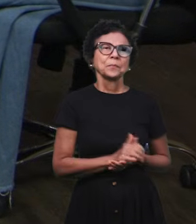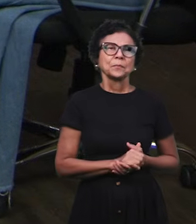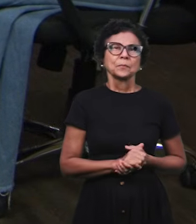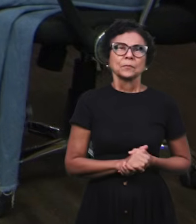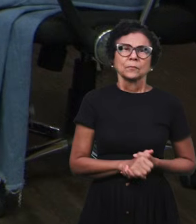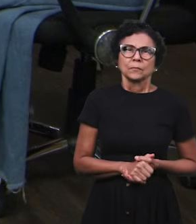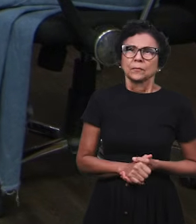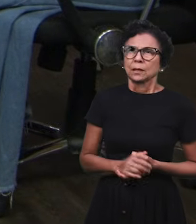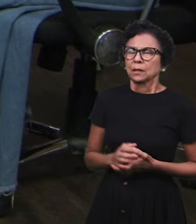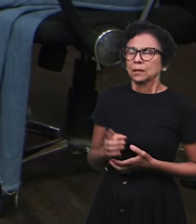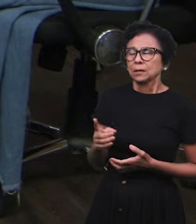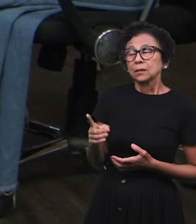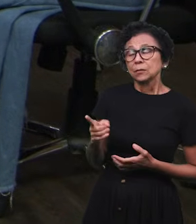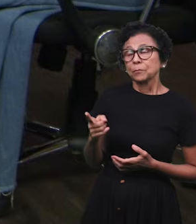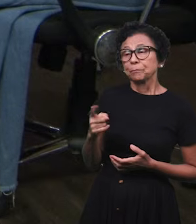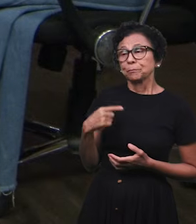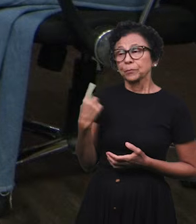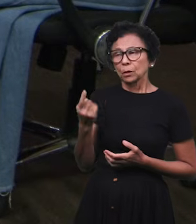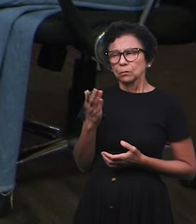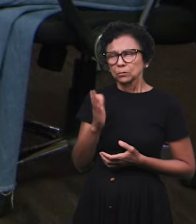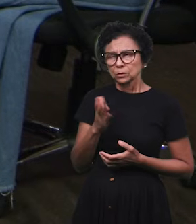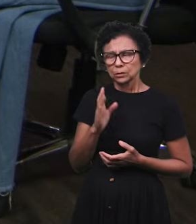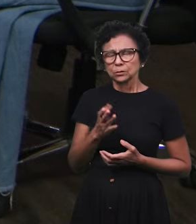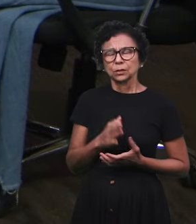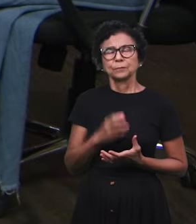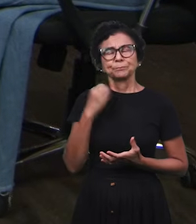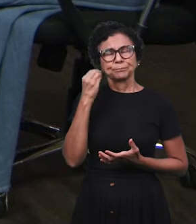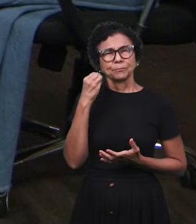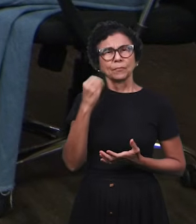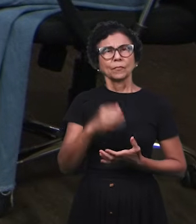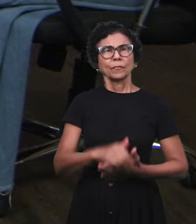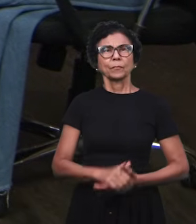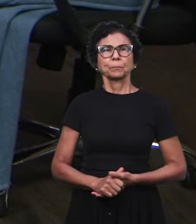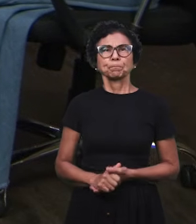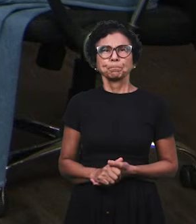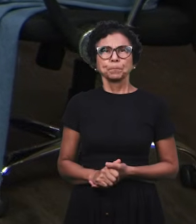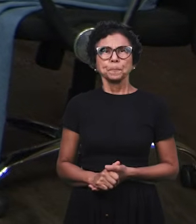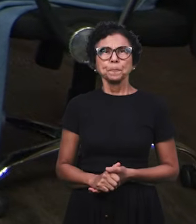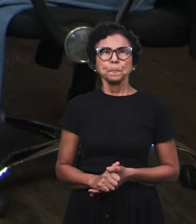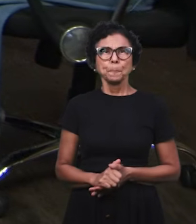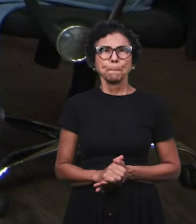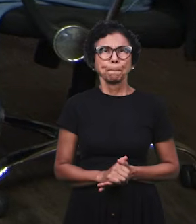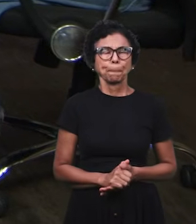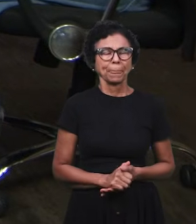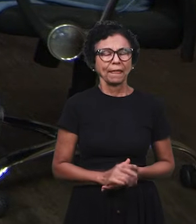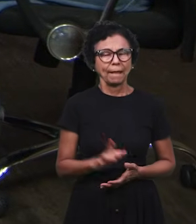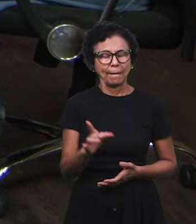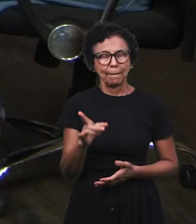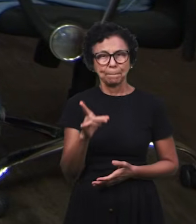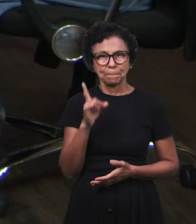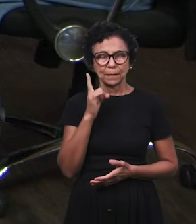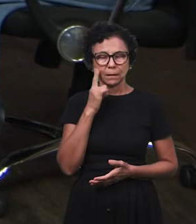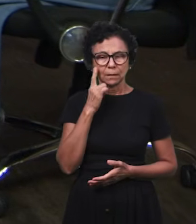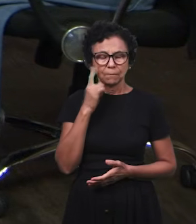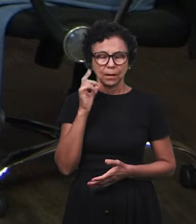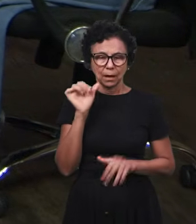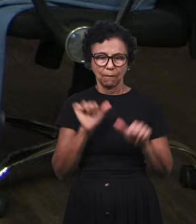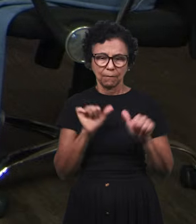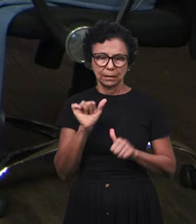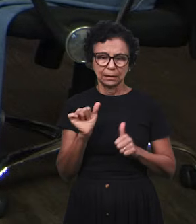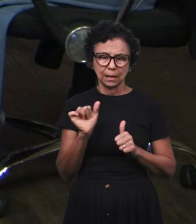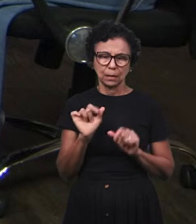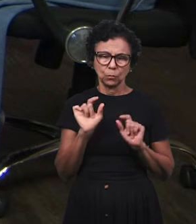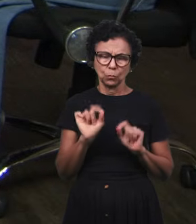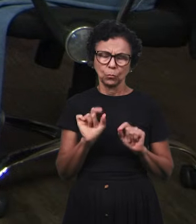que você se identifica, e daí todas as áreas dão retorno financeiro. E se você se especializar numa